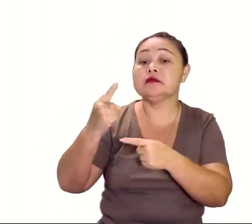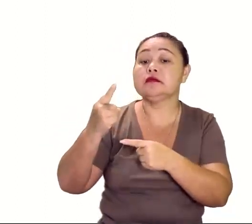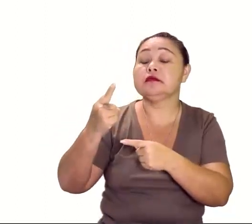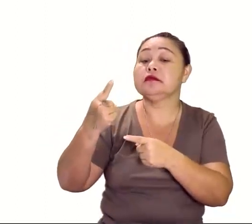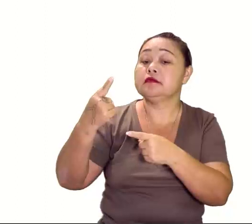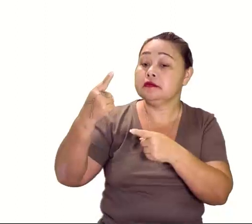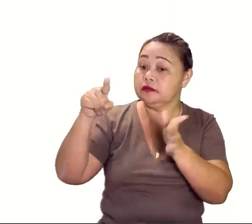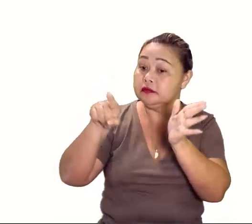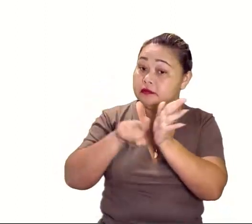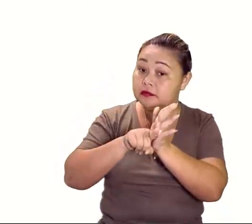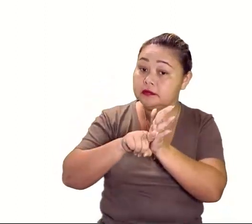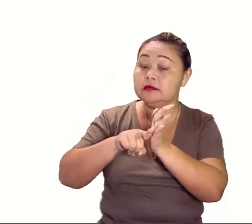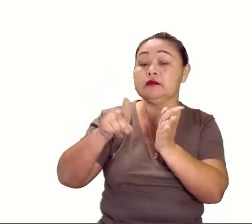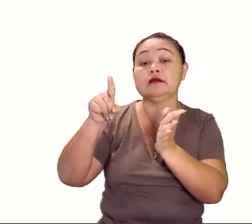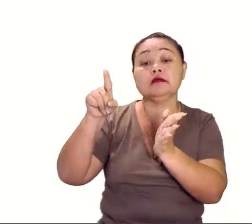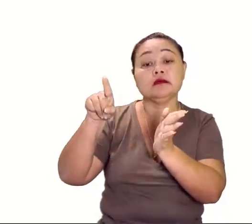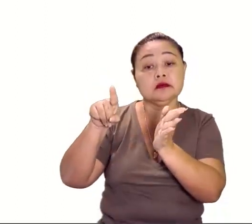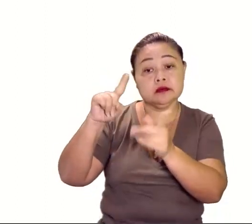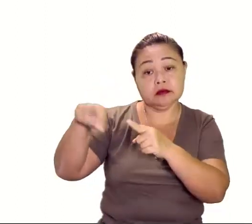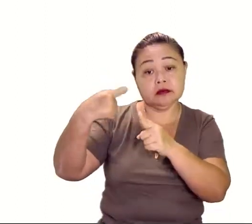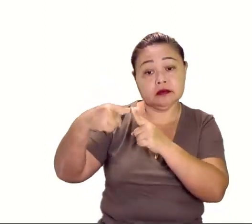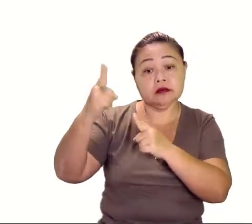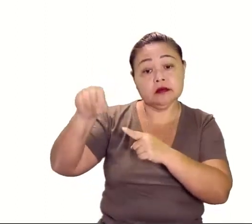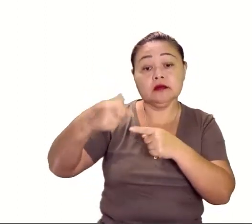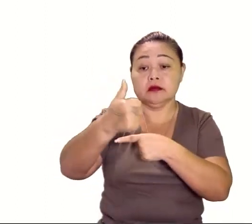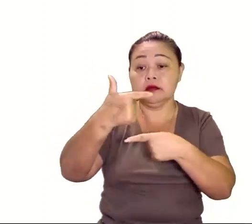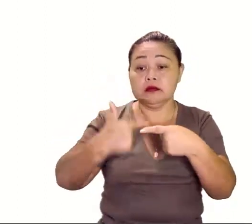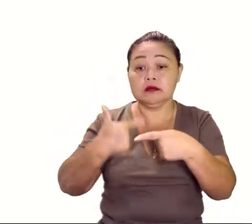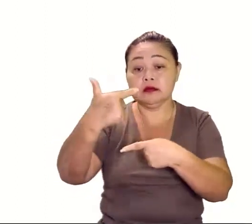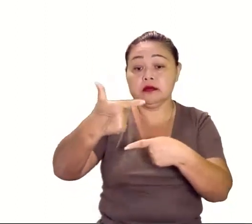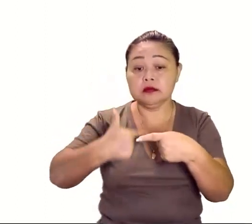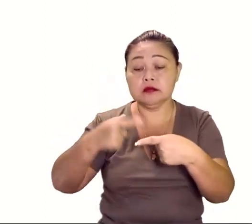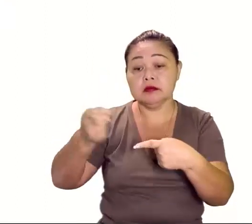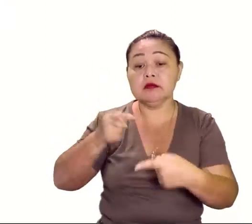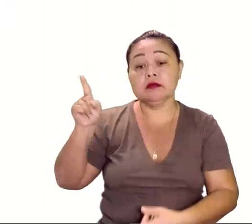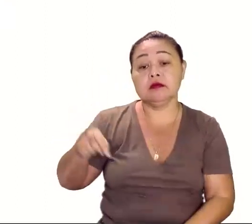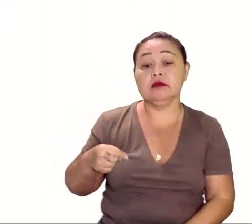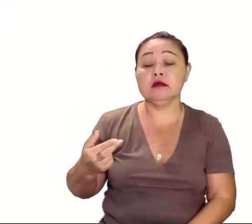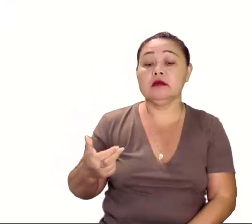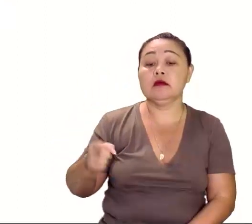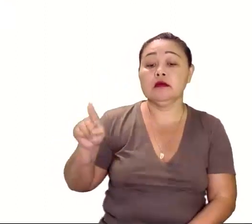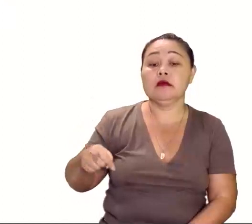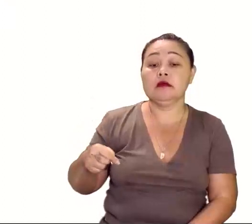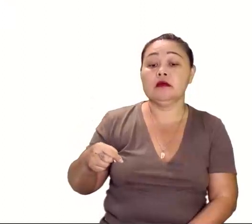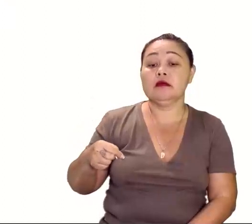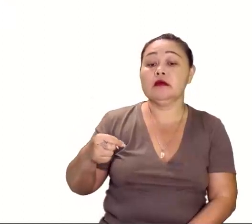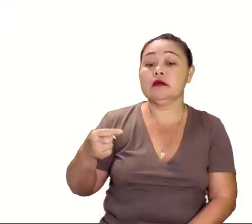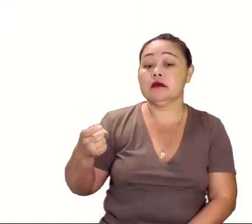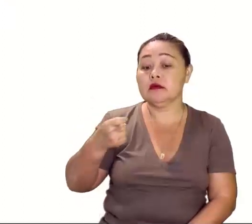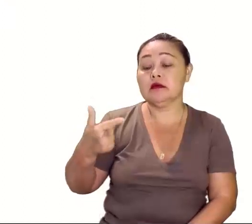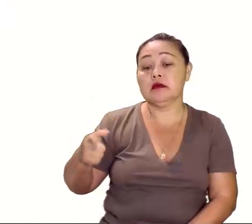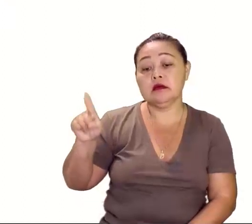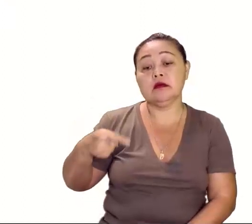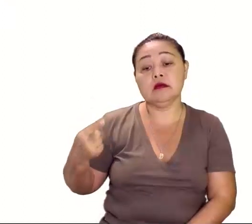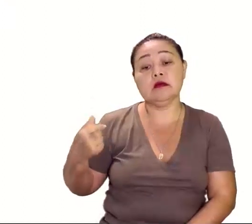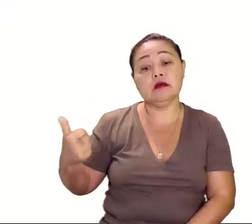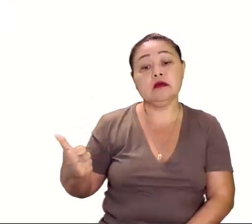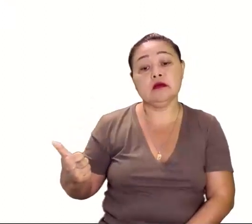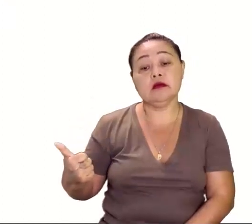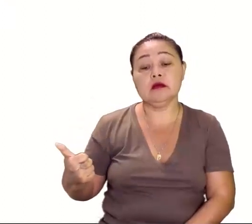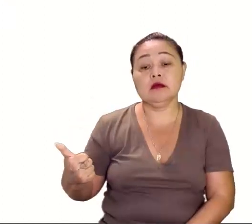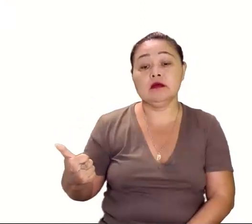menos? Mais. Vai dar 2 dividido por 2 vezes 1? 2. 2. Então, o meu x1 é igual ao meu x2, que é igual